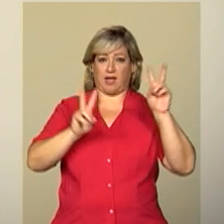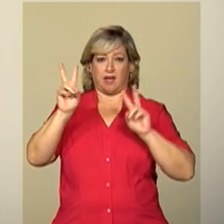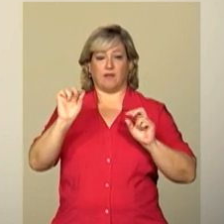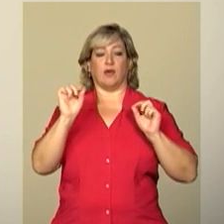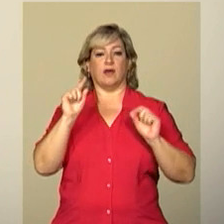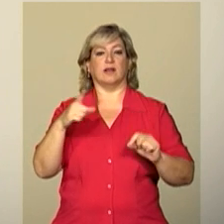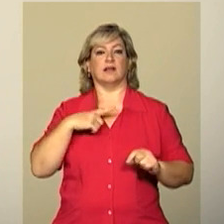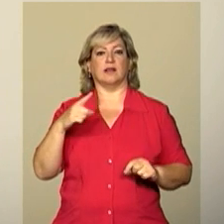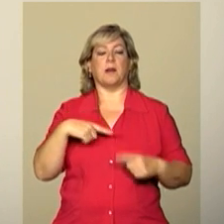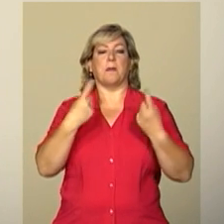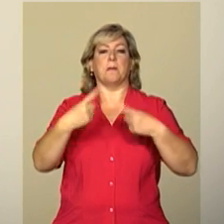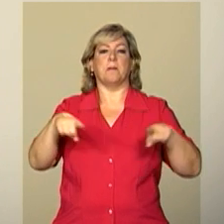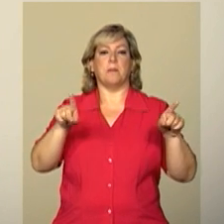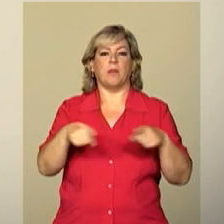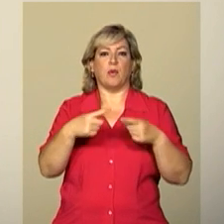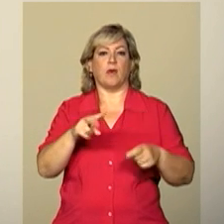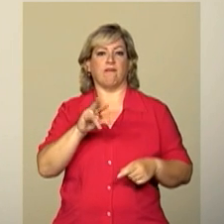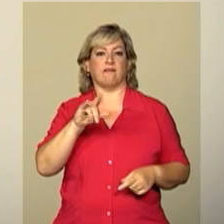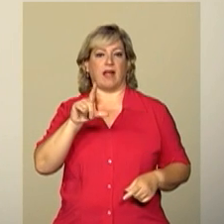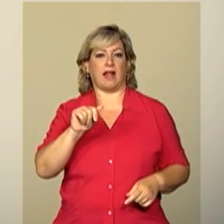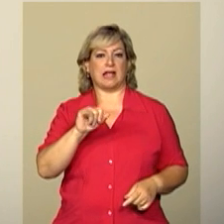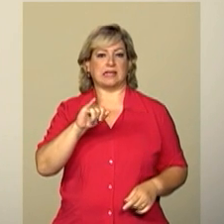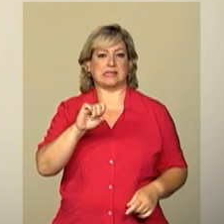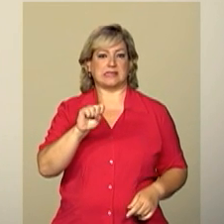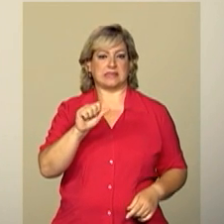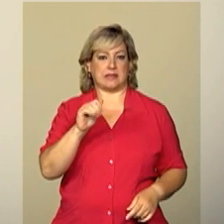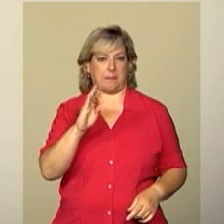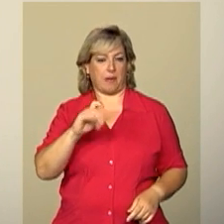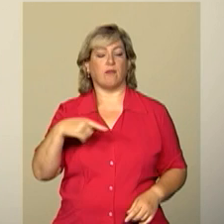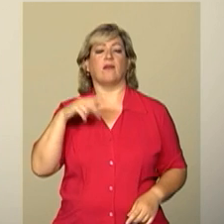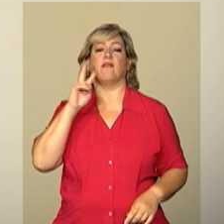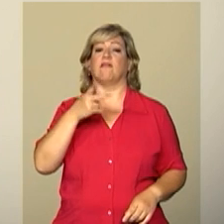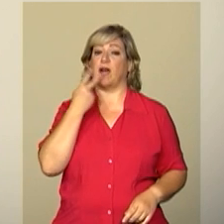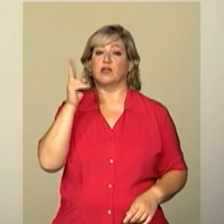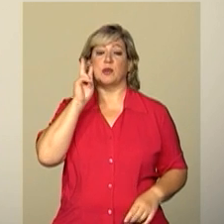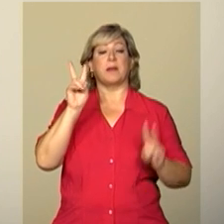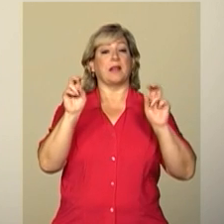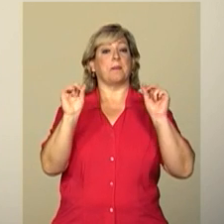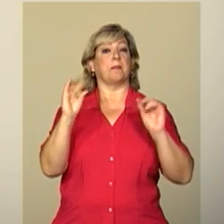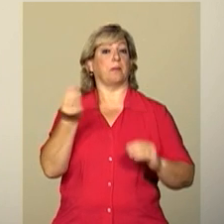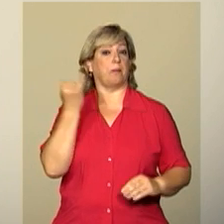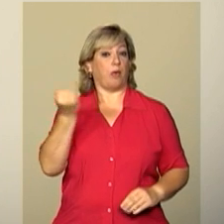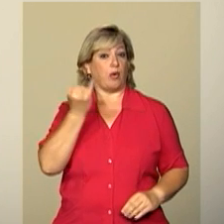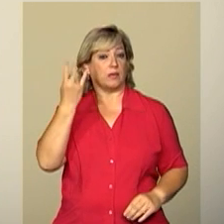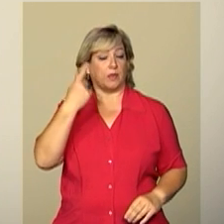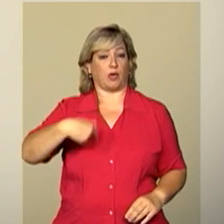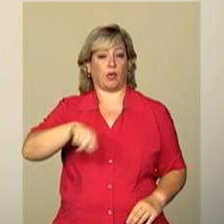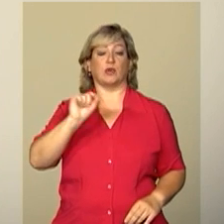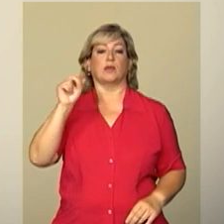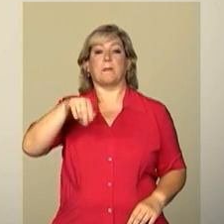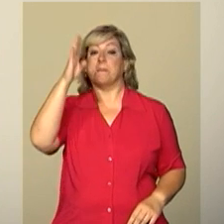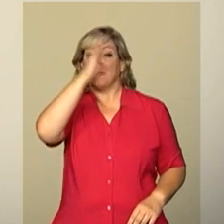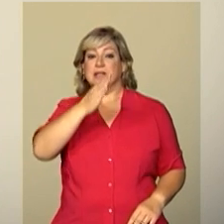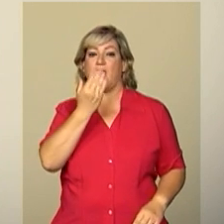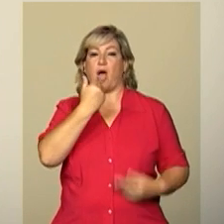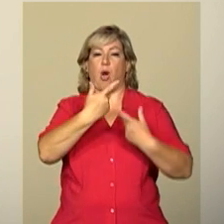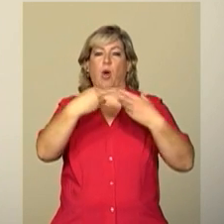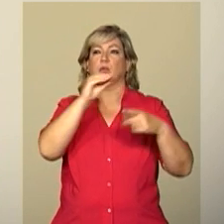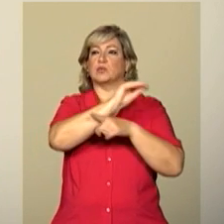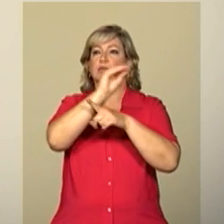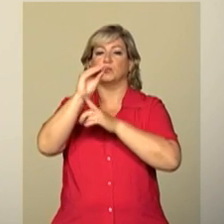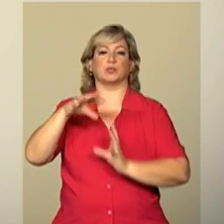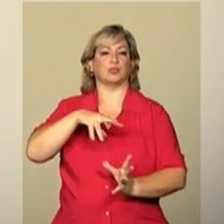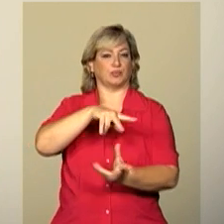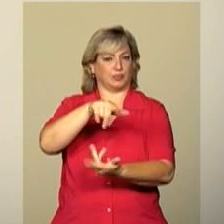campeã do carnaval do Rio de Janeiro a Vila Isabel tratou de um tema muito importante para nós Brasil o celeiro do mundo então eu queria